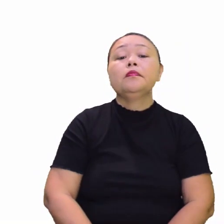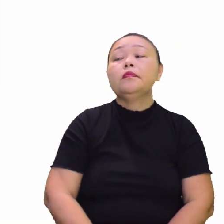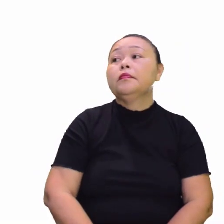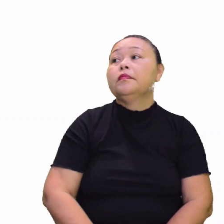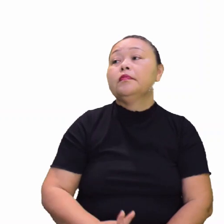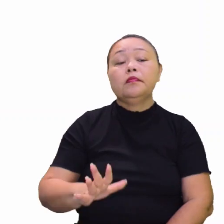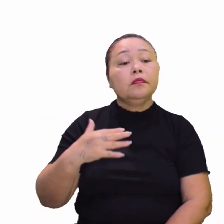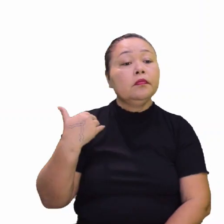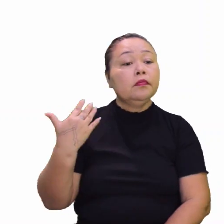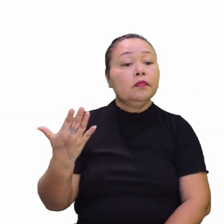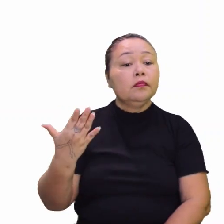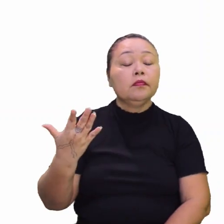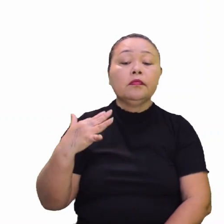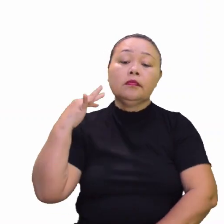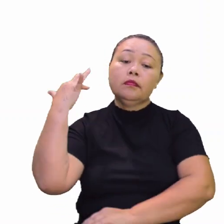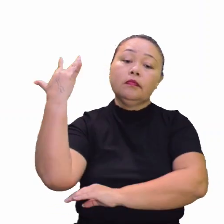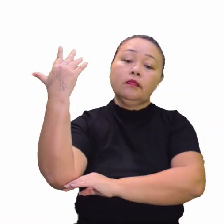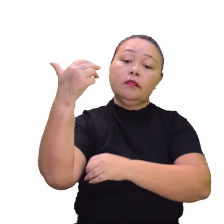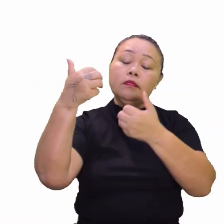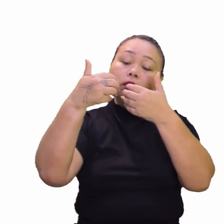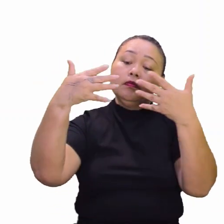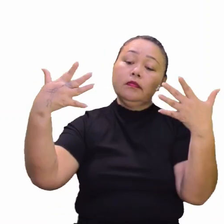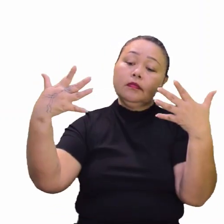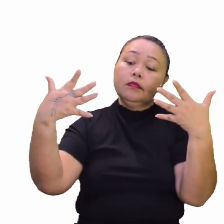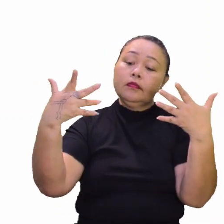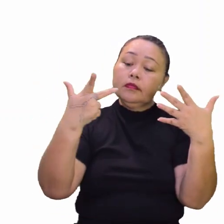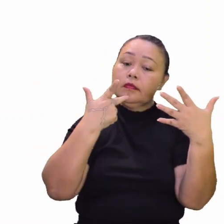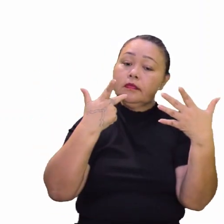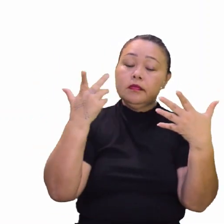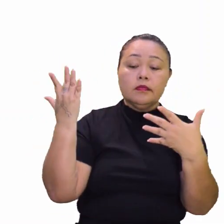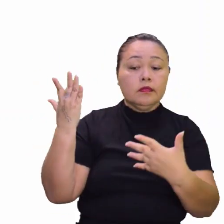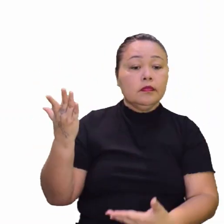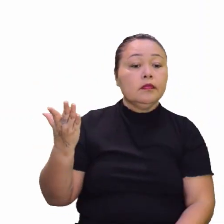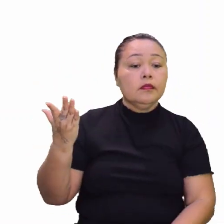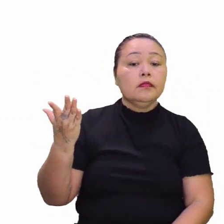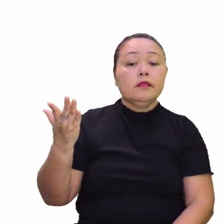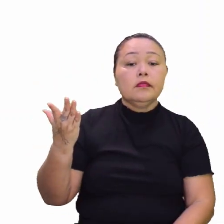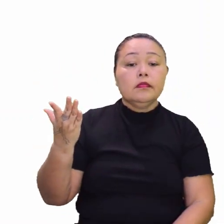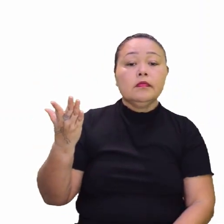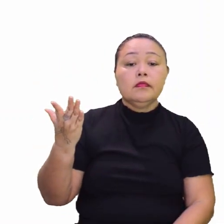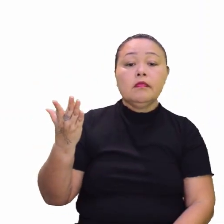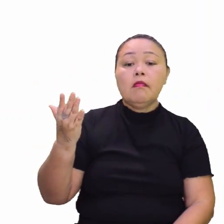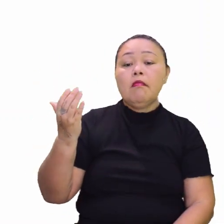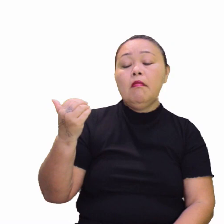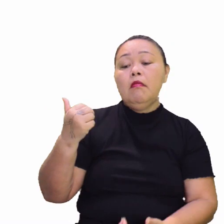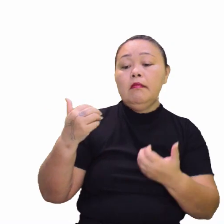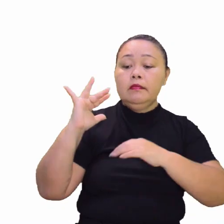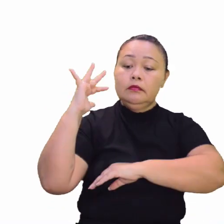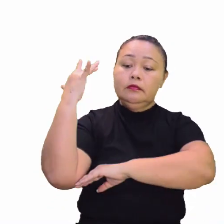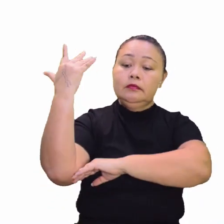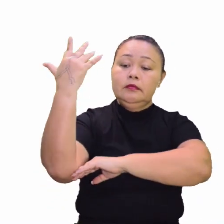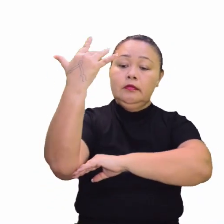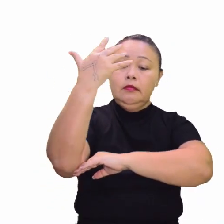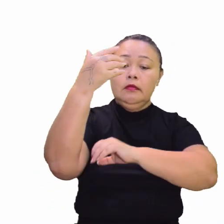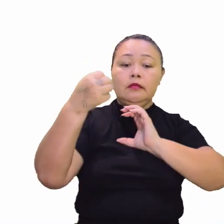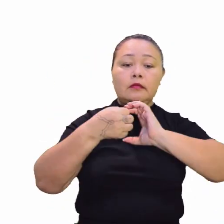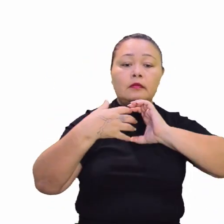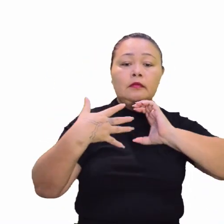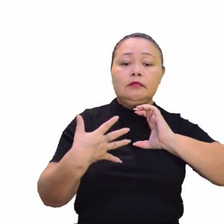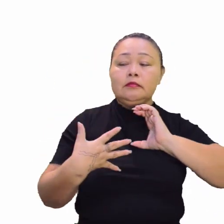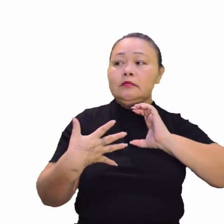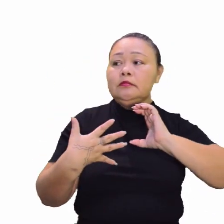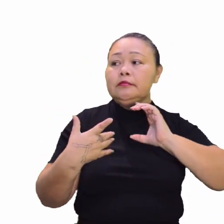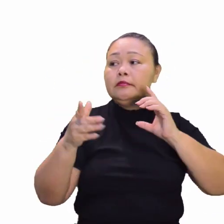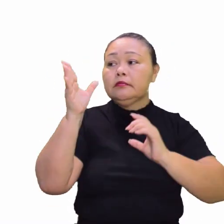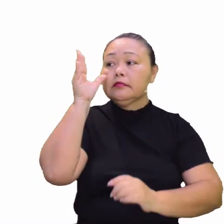Então, Rogério, floresta ombrófila aberta. Vamos falar um pouquinho sobre a floresta ombrófila, característica. Só